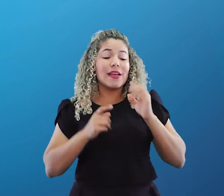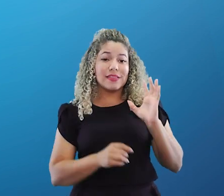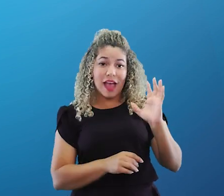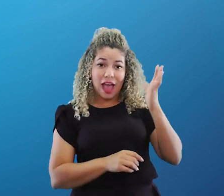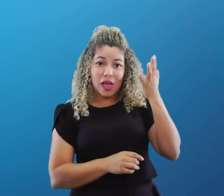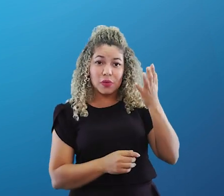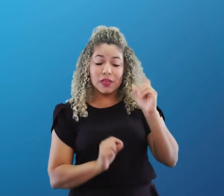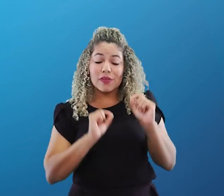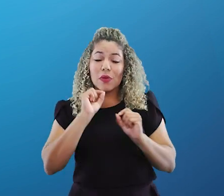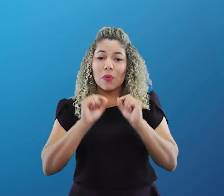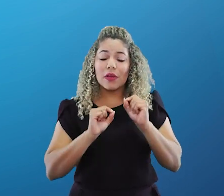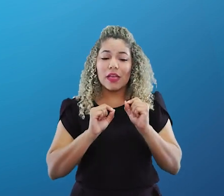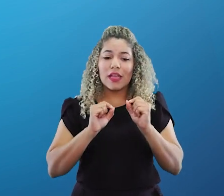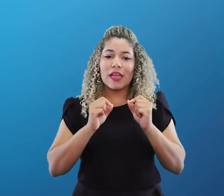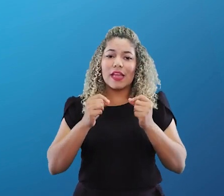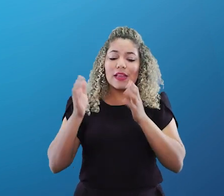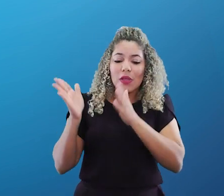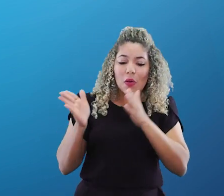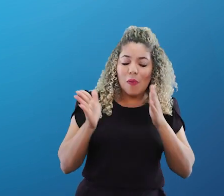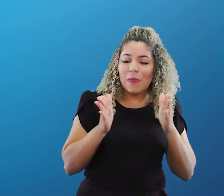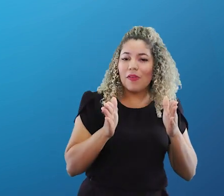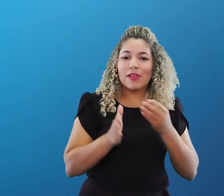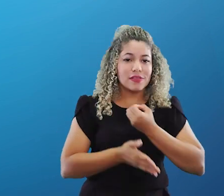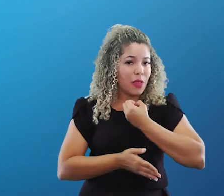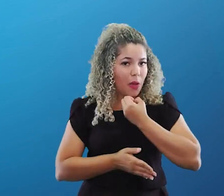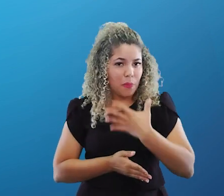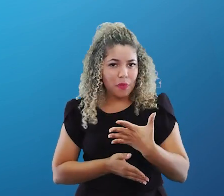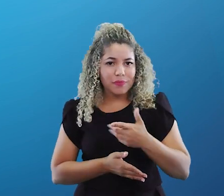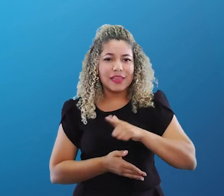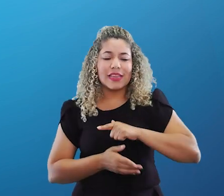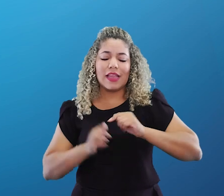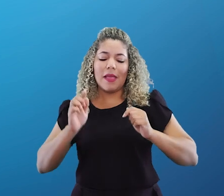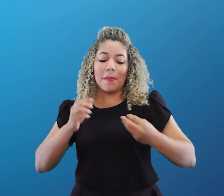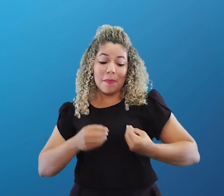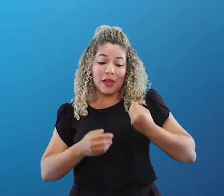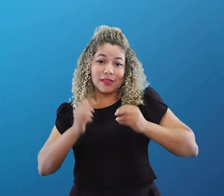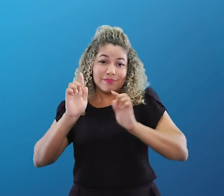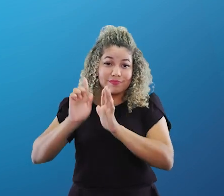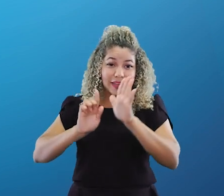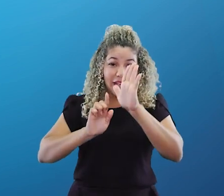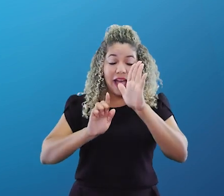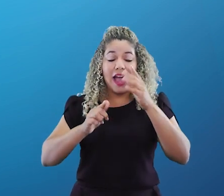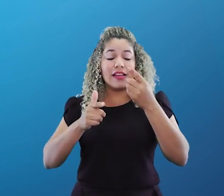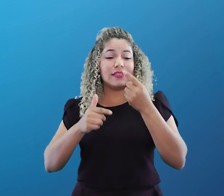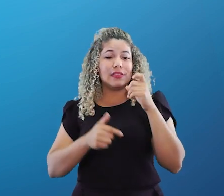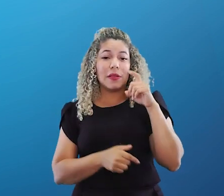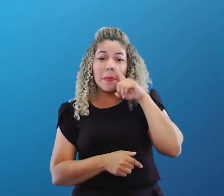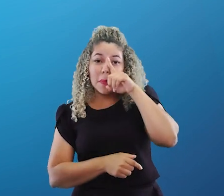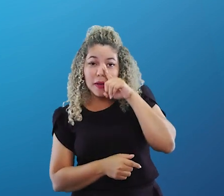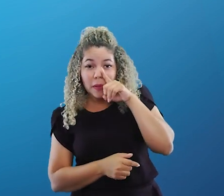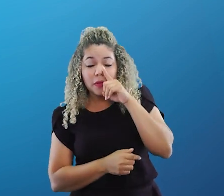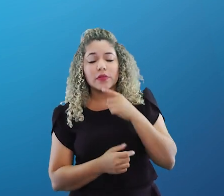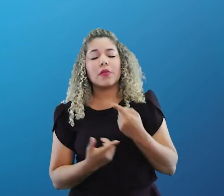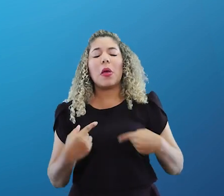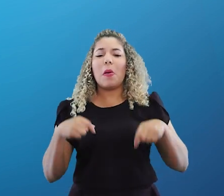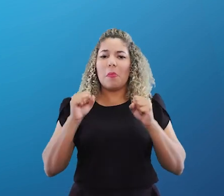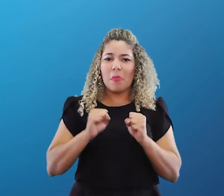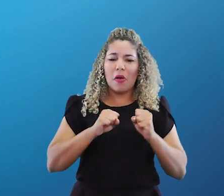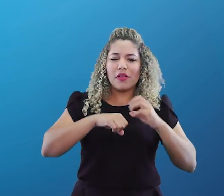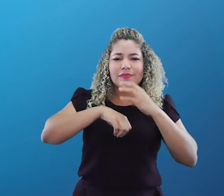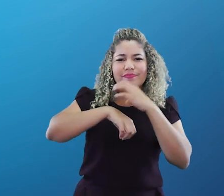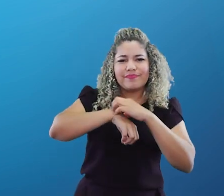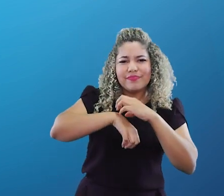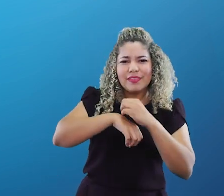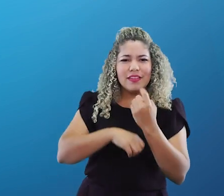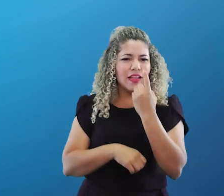quando esse processo não ocorre de uma melhor maneira? Porque você tem gases em excesso. Então esses gases poluentes acabam causando irritação na mucosa do